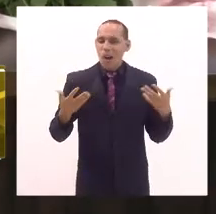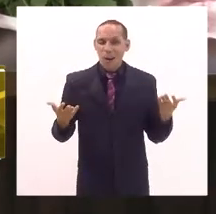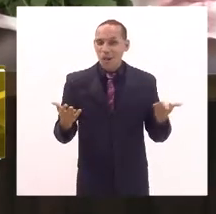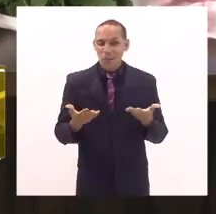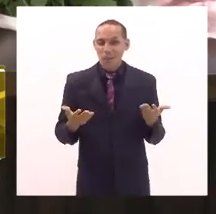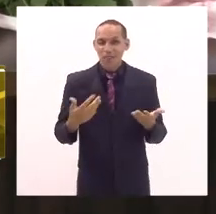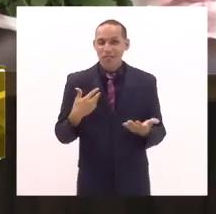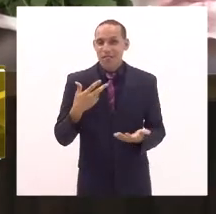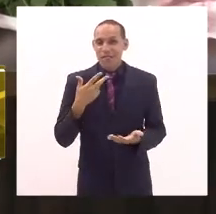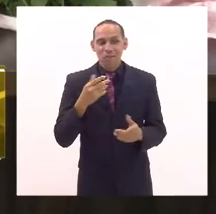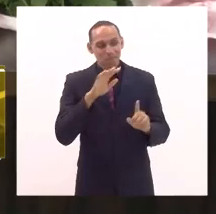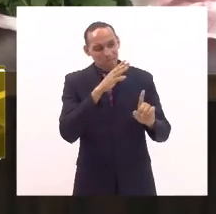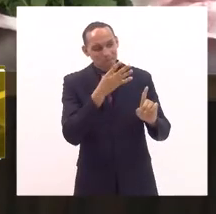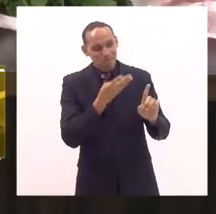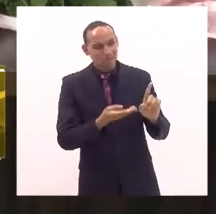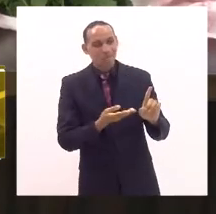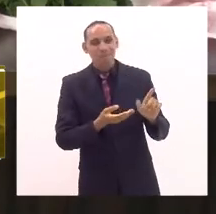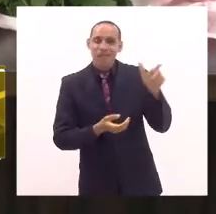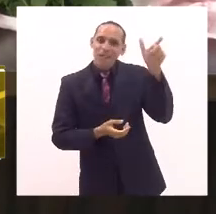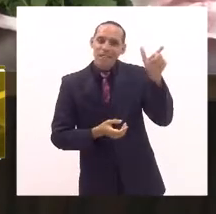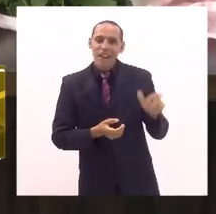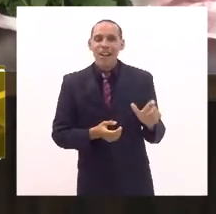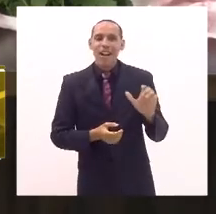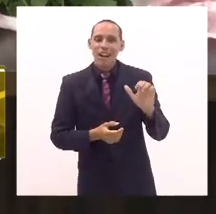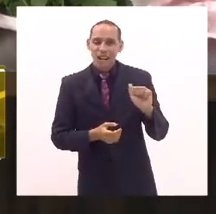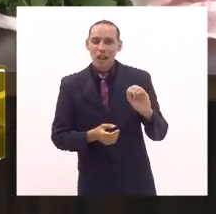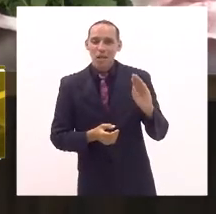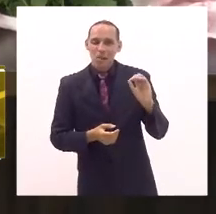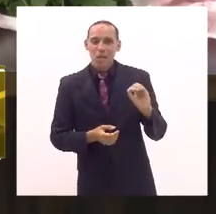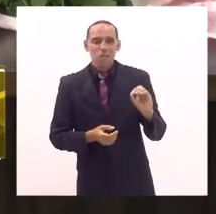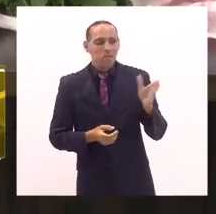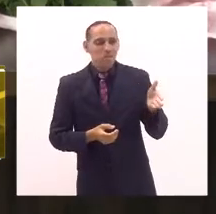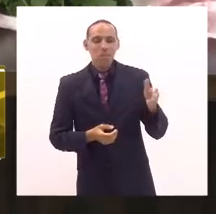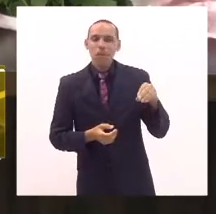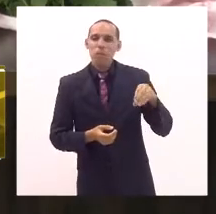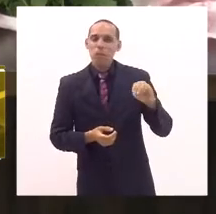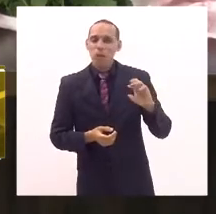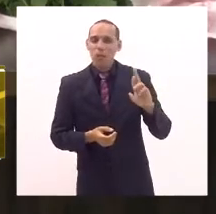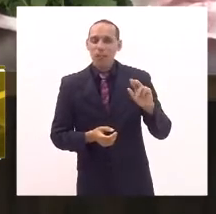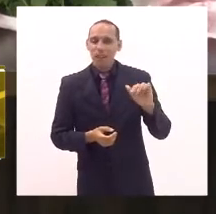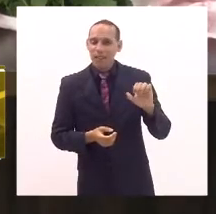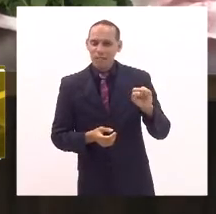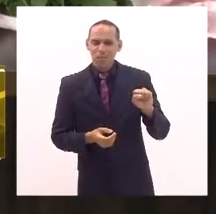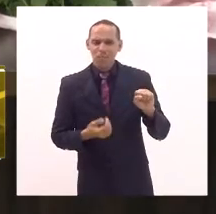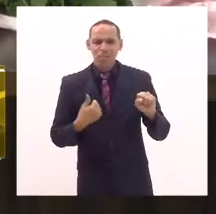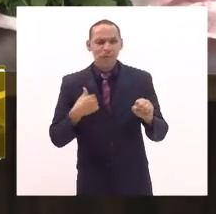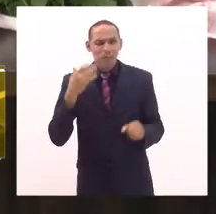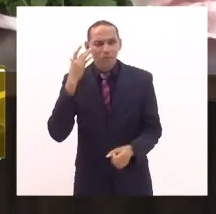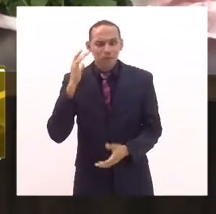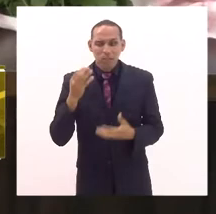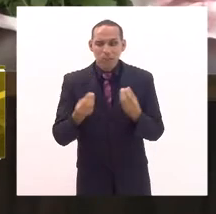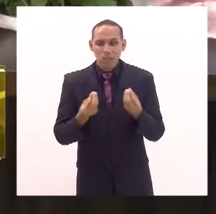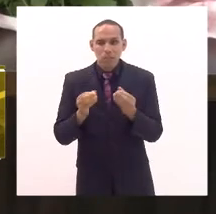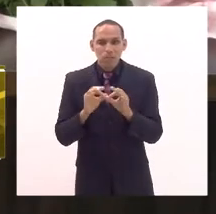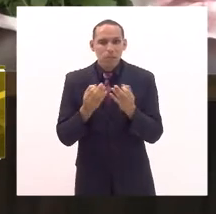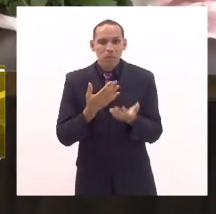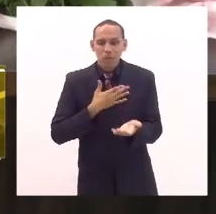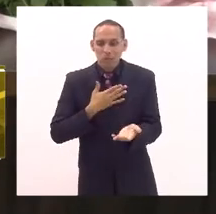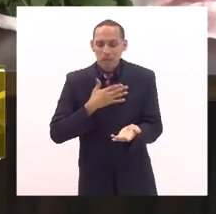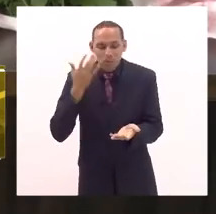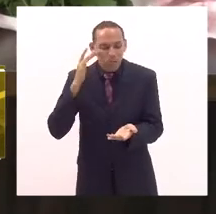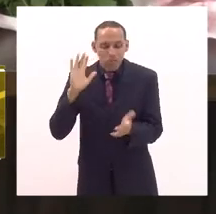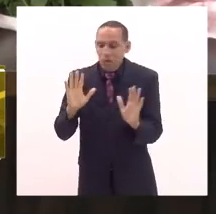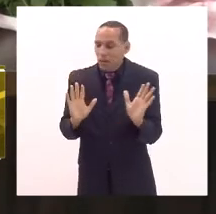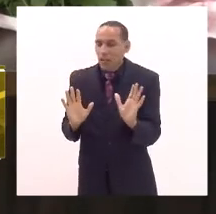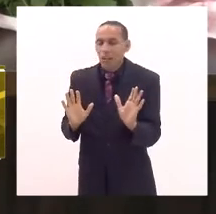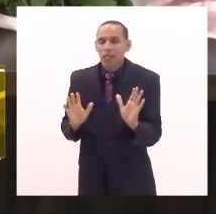aqui, quando homenageei o nosso cabo, que realmente, ele relatando, eu não sabia como minha família estava, mas eu